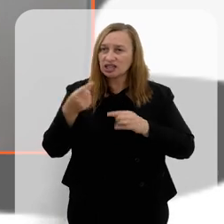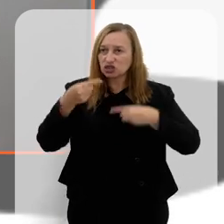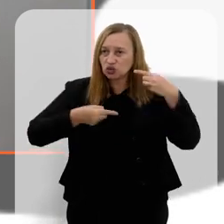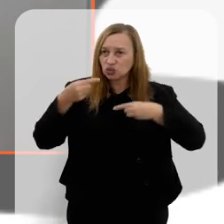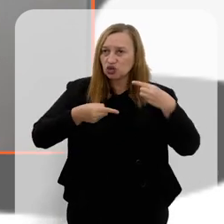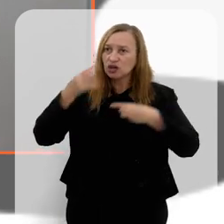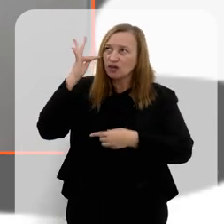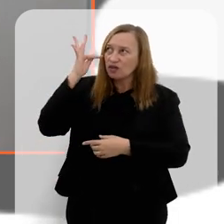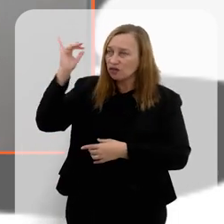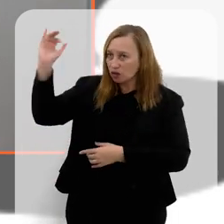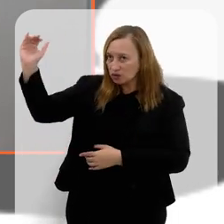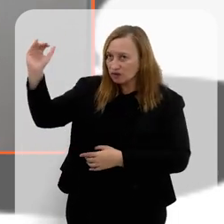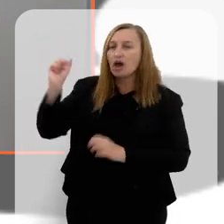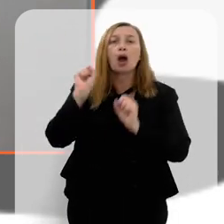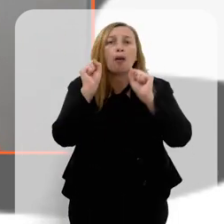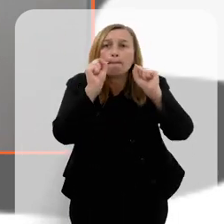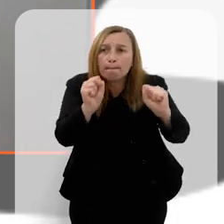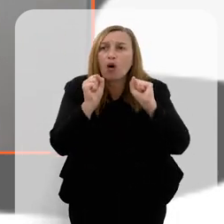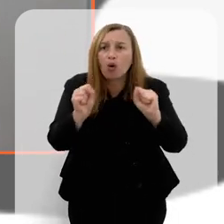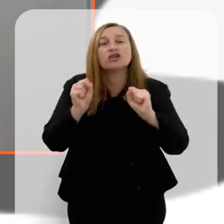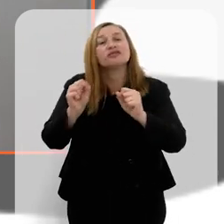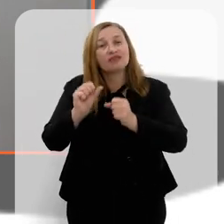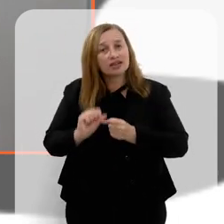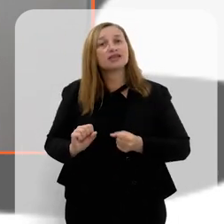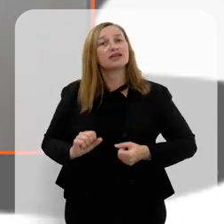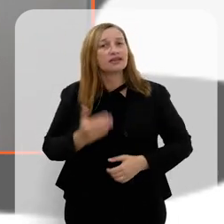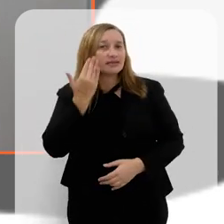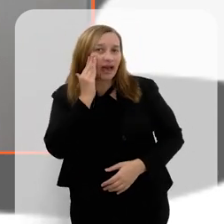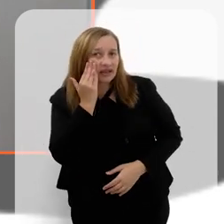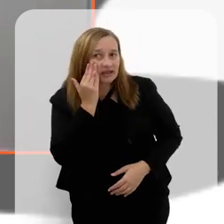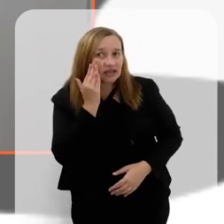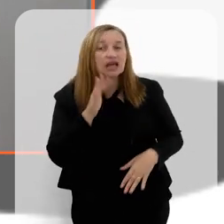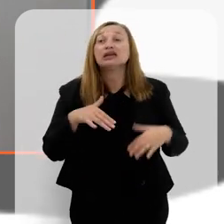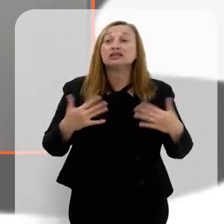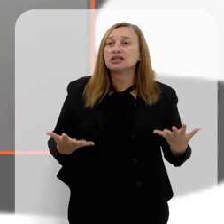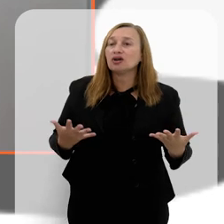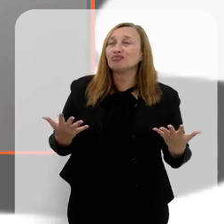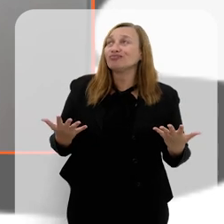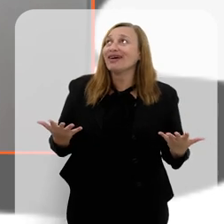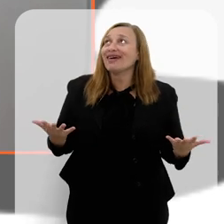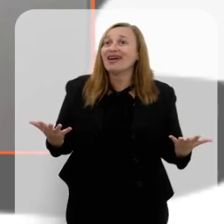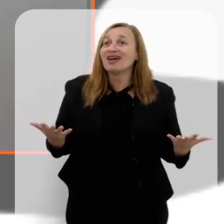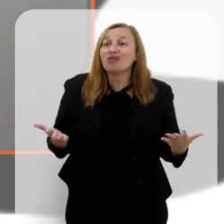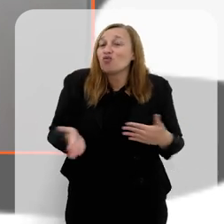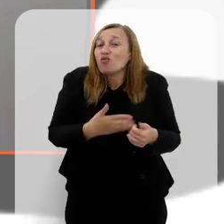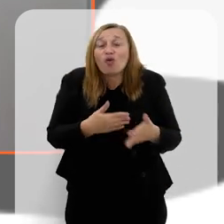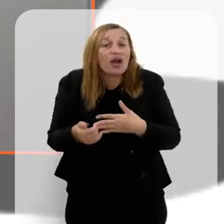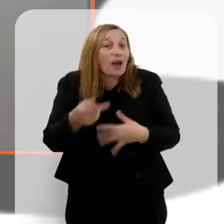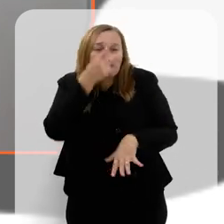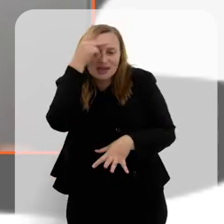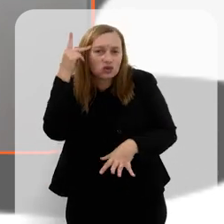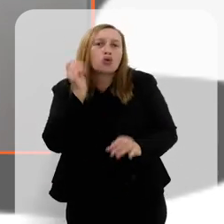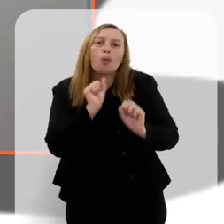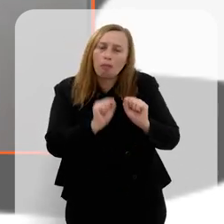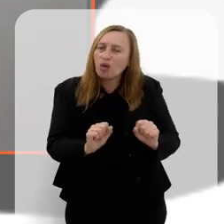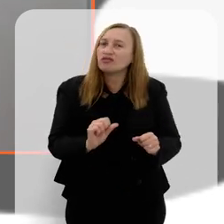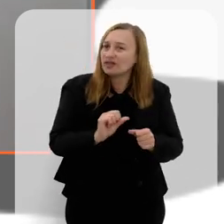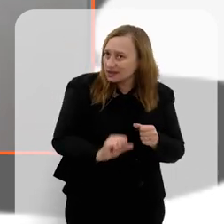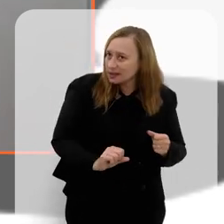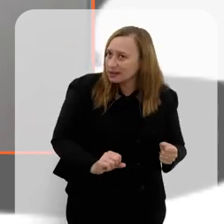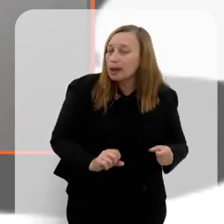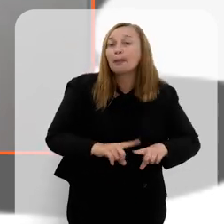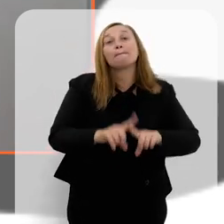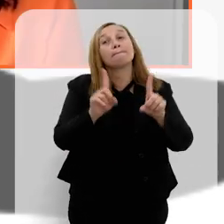quer fazer um debate filosófico, ela pode fazer, entende? Então, assim, isso é para todo qualquer pessoa